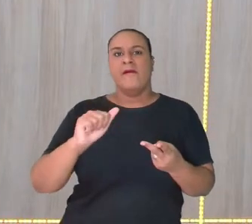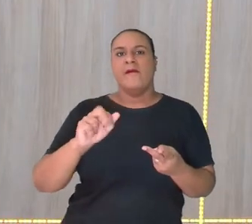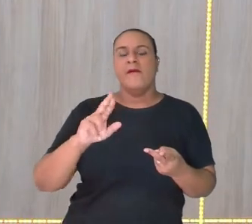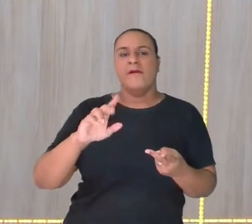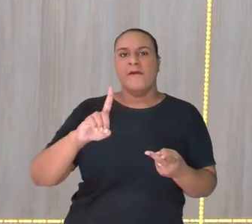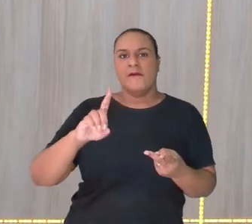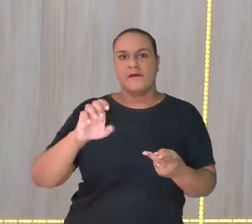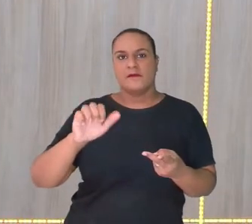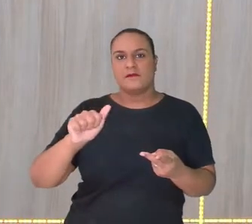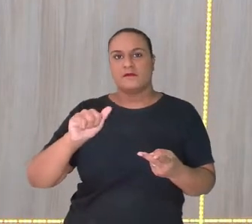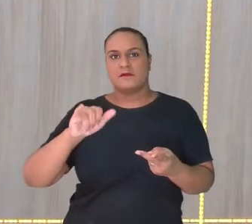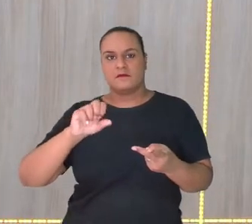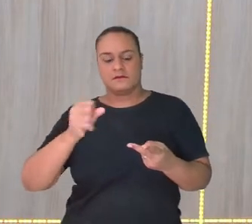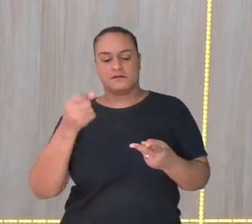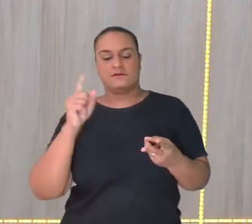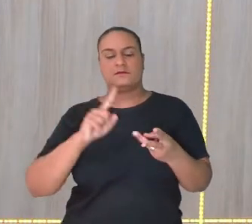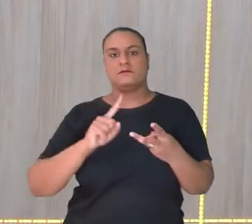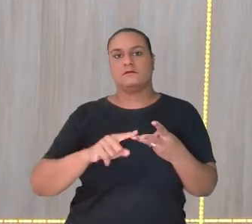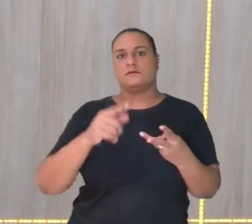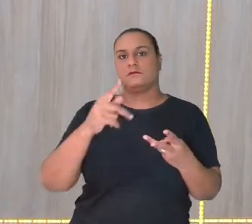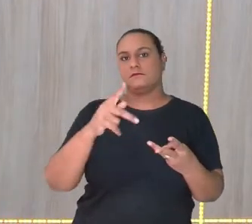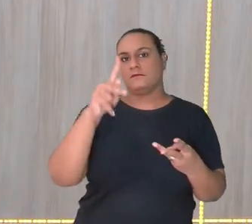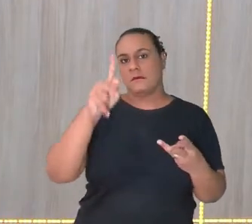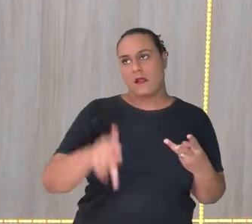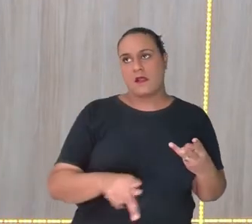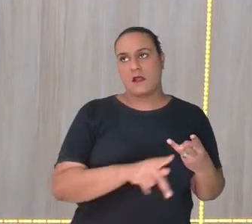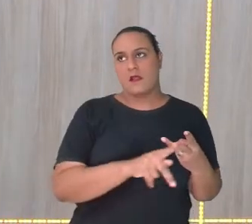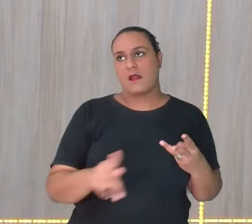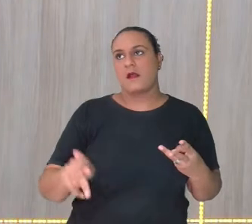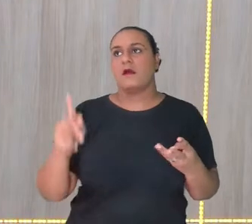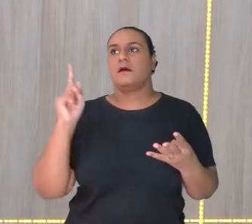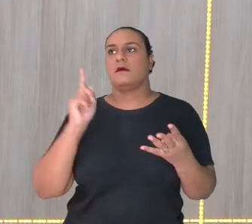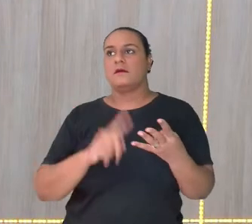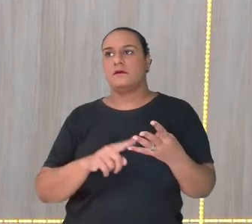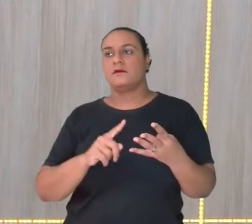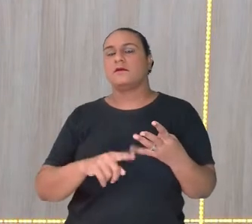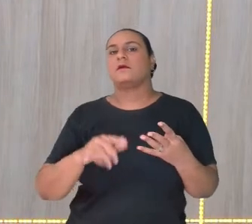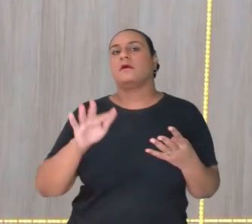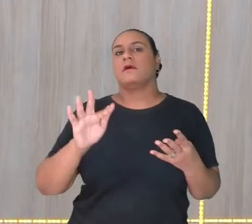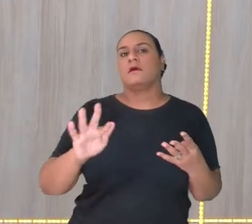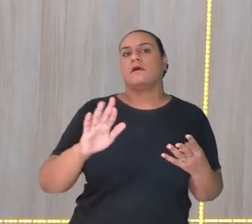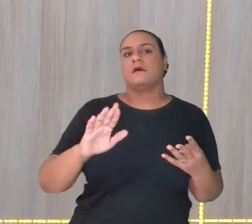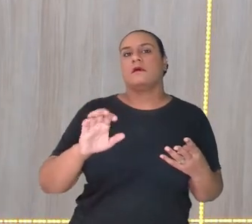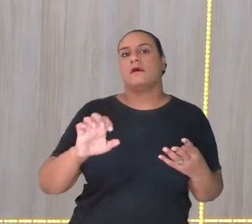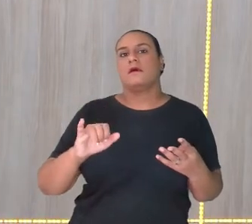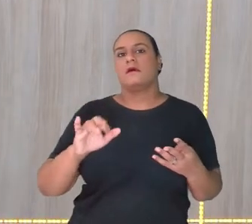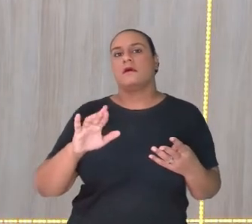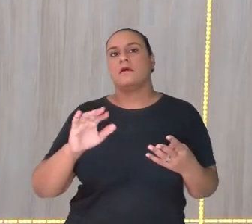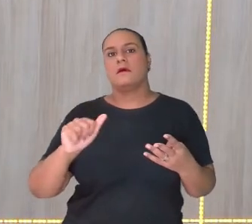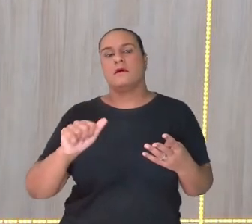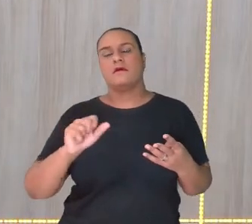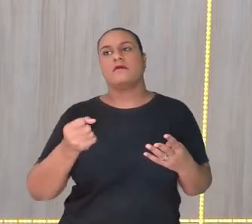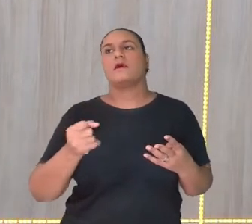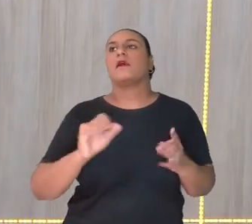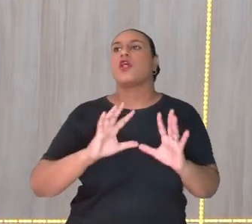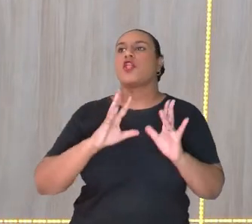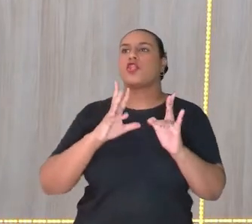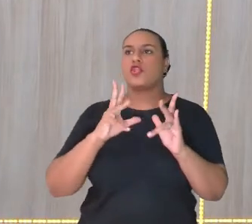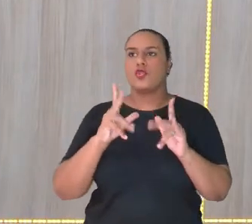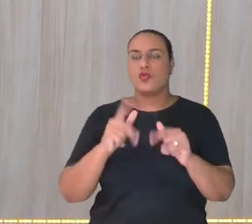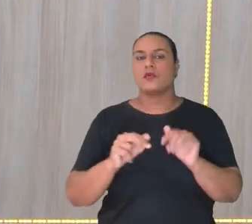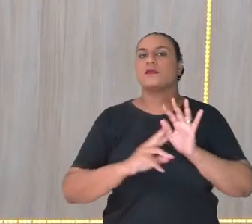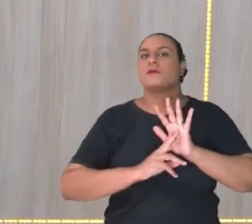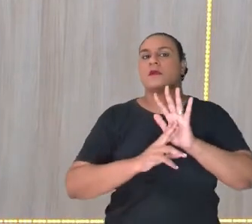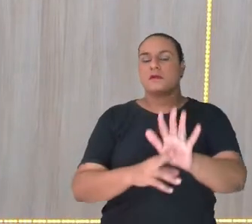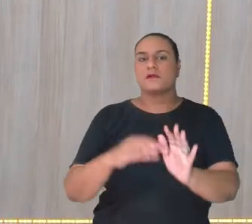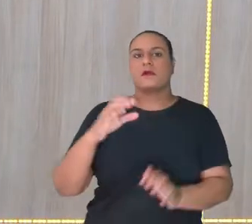arcebispos, bispos, né, padres, frades, freiras, né? Então essa turma representava